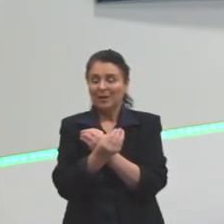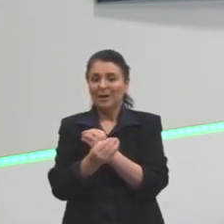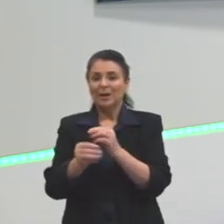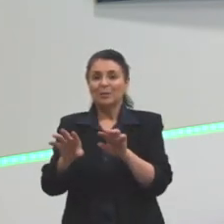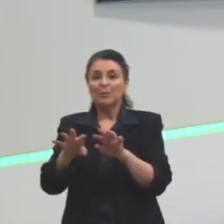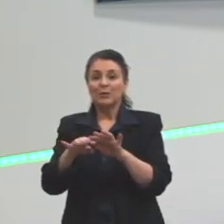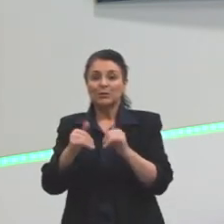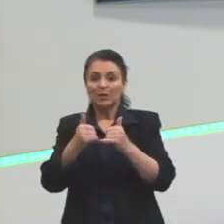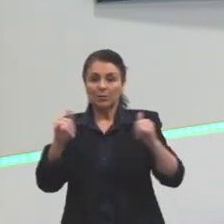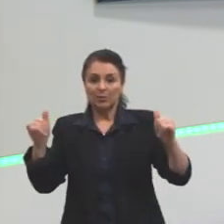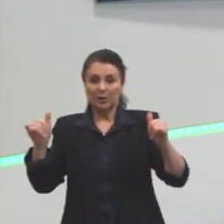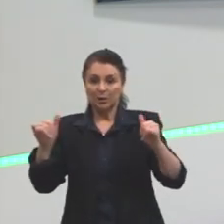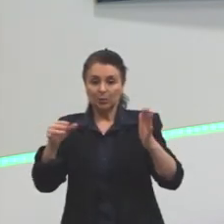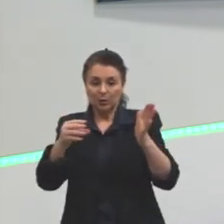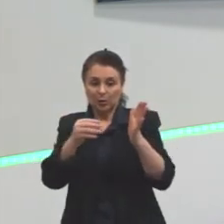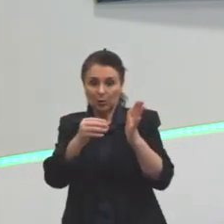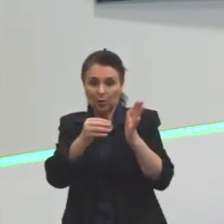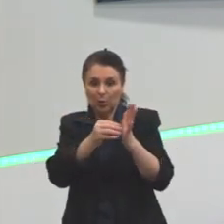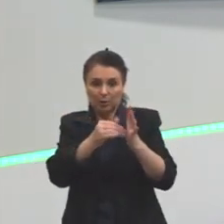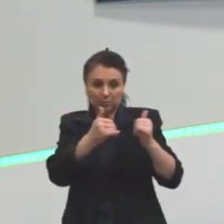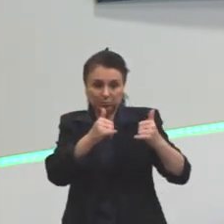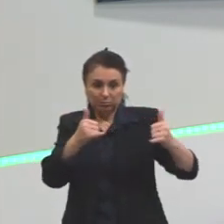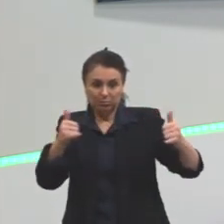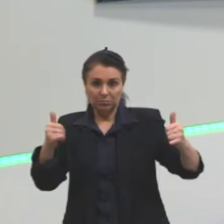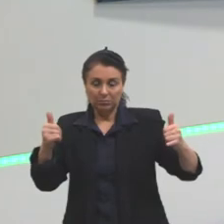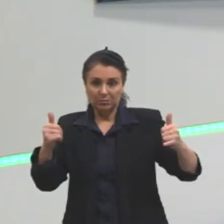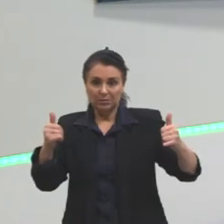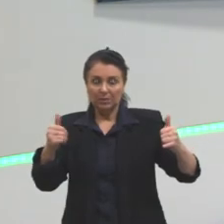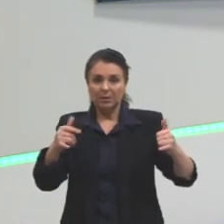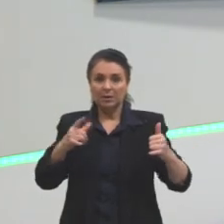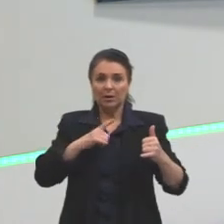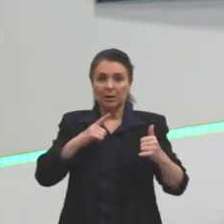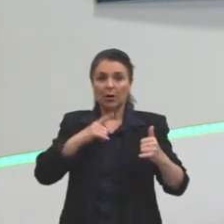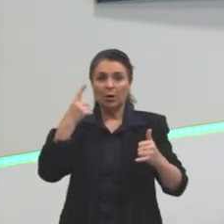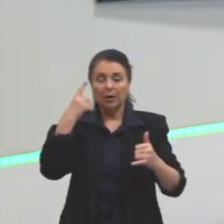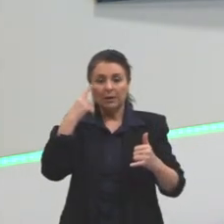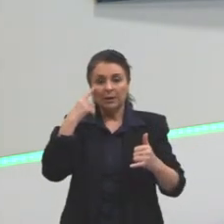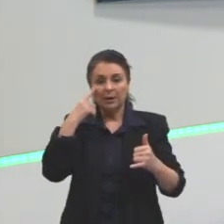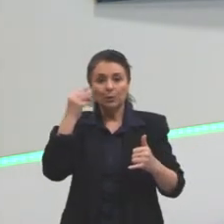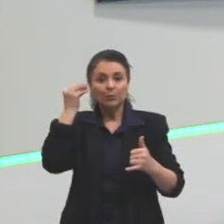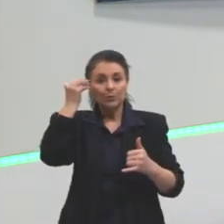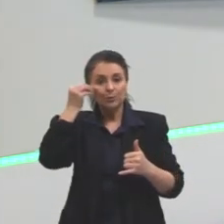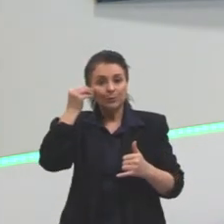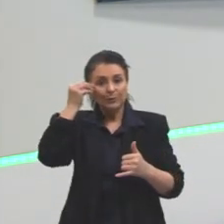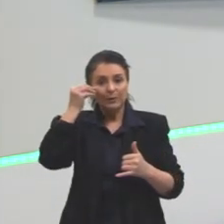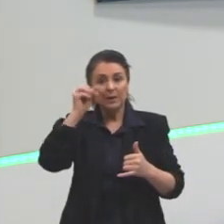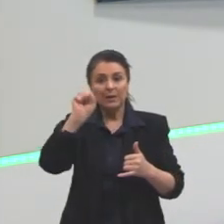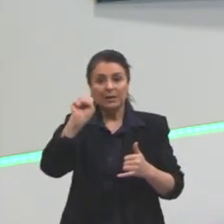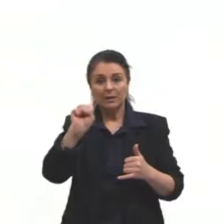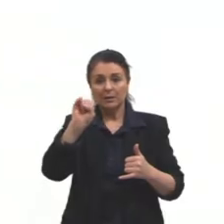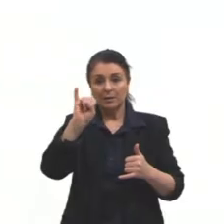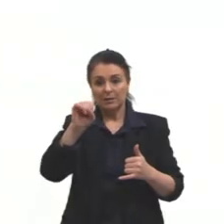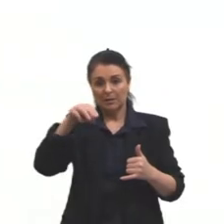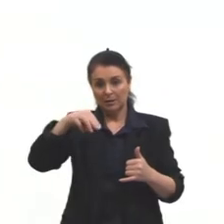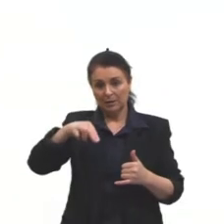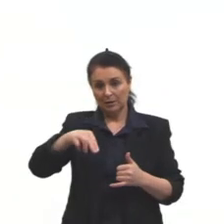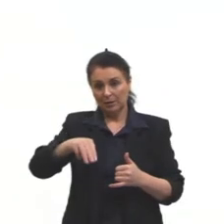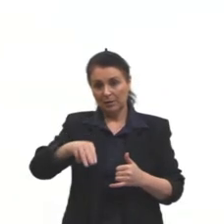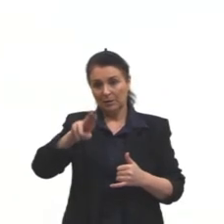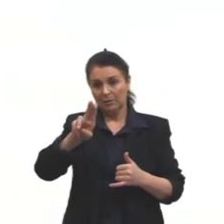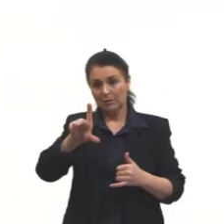famoso choque tá aqui a gente tem um simulador tá pessoal se vocês quiserem olhar o que que acontece